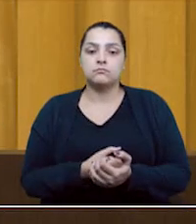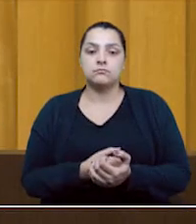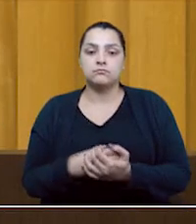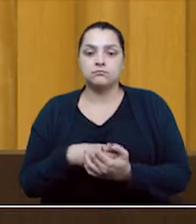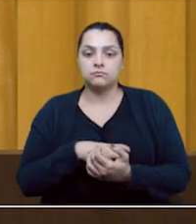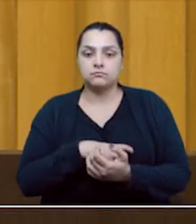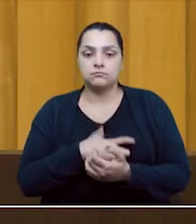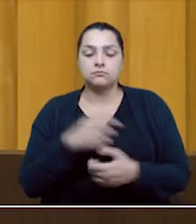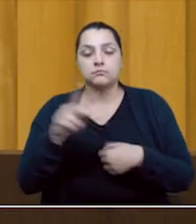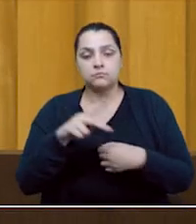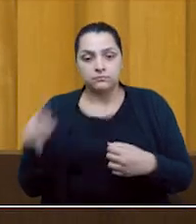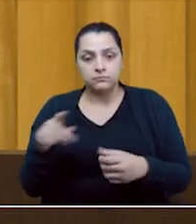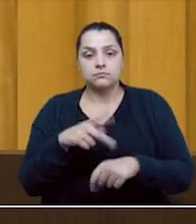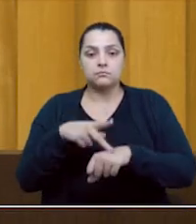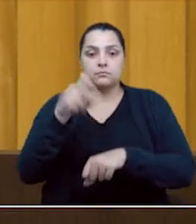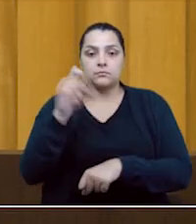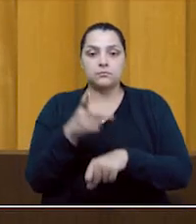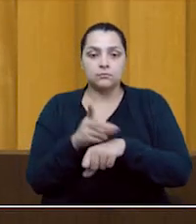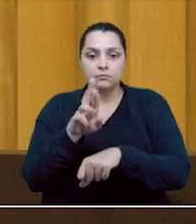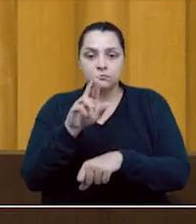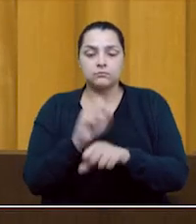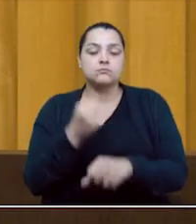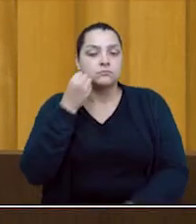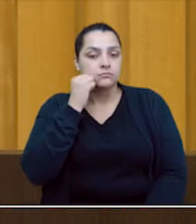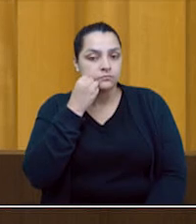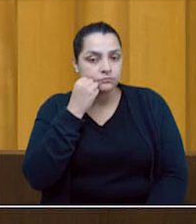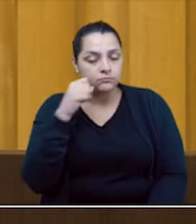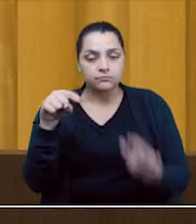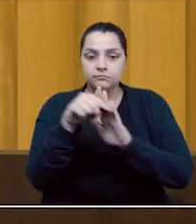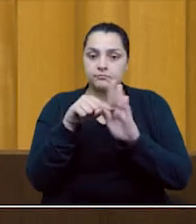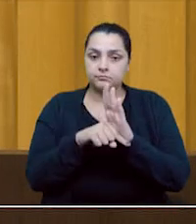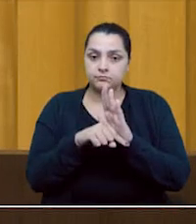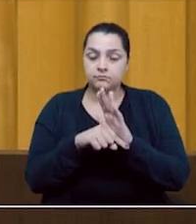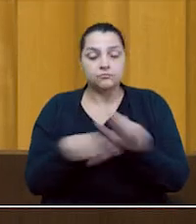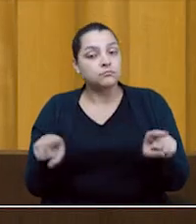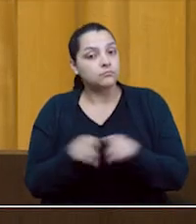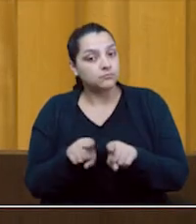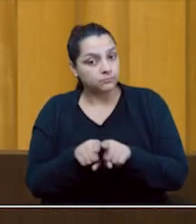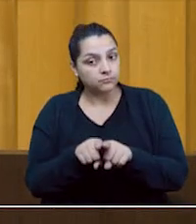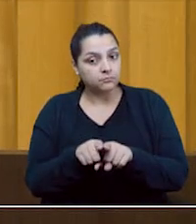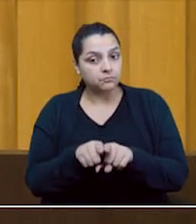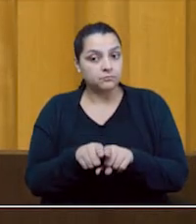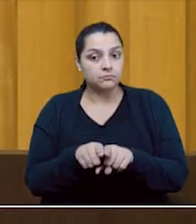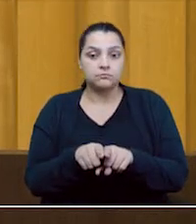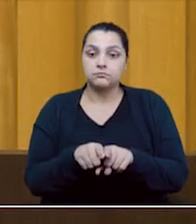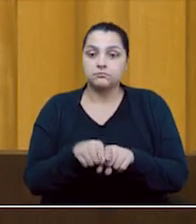professores, pós-doutores, cientistas, pesquisadores, mas também a gente comum,